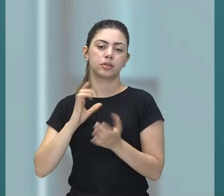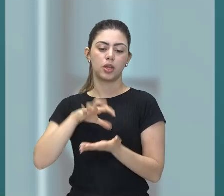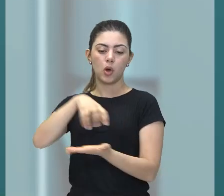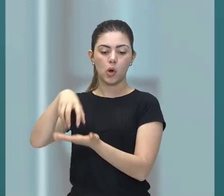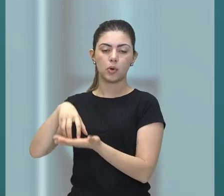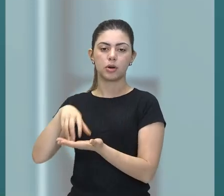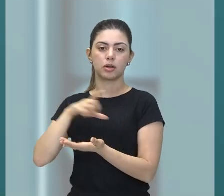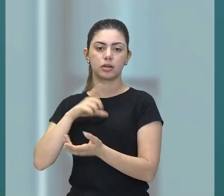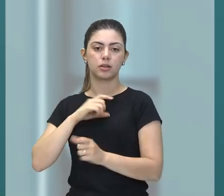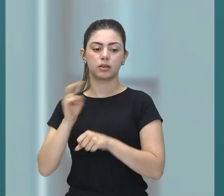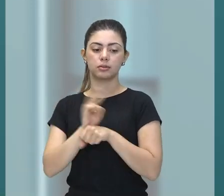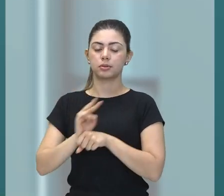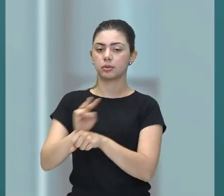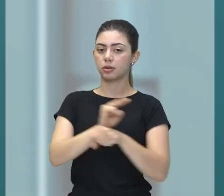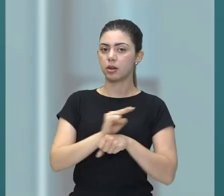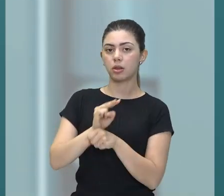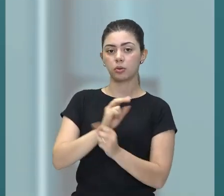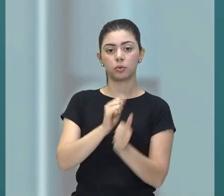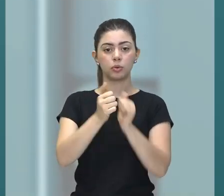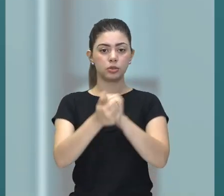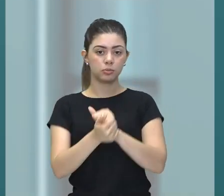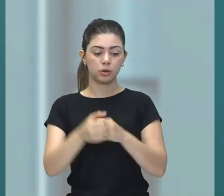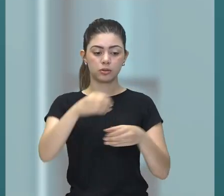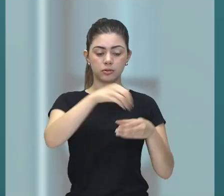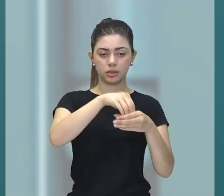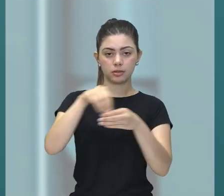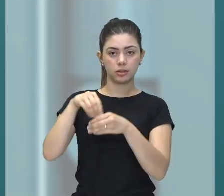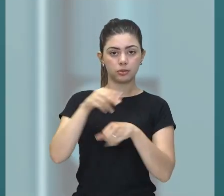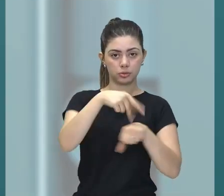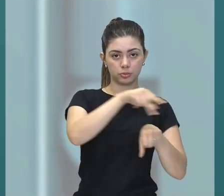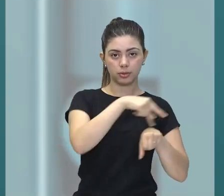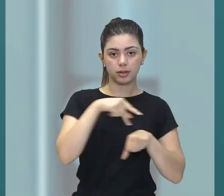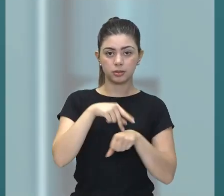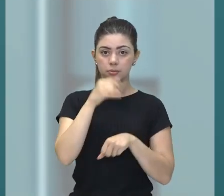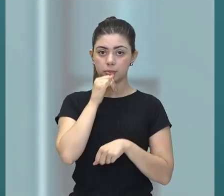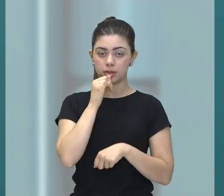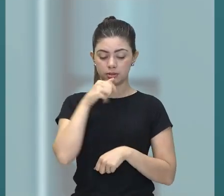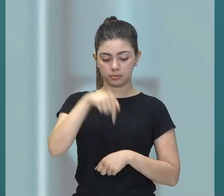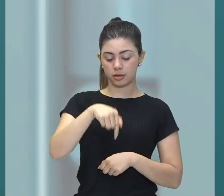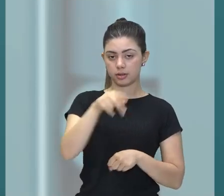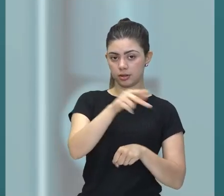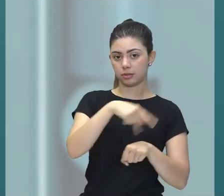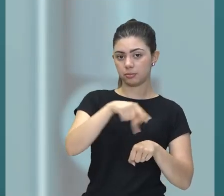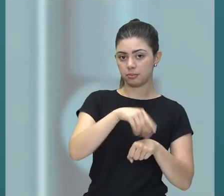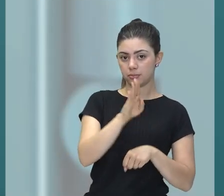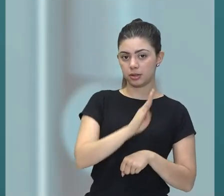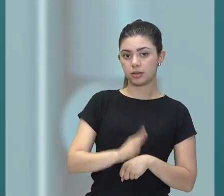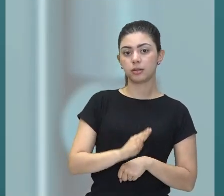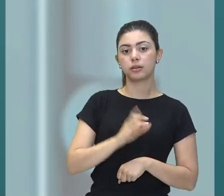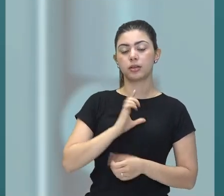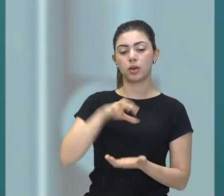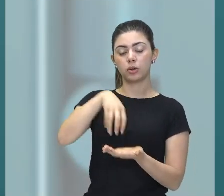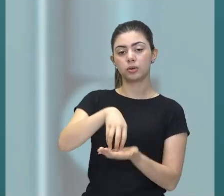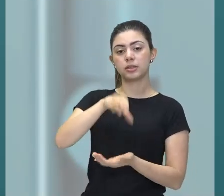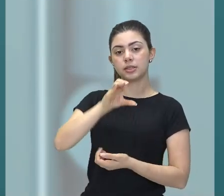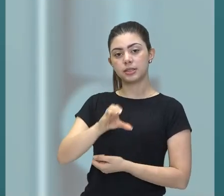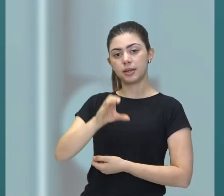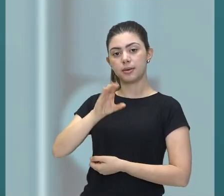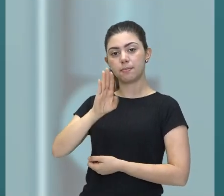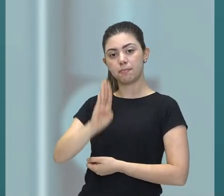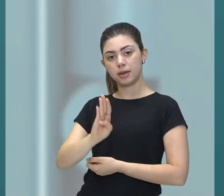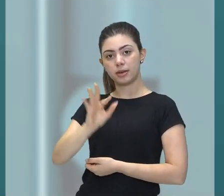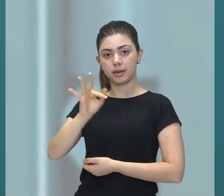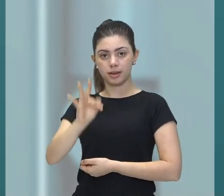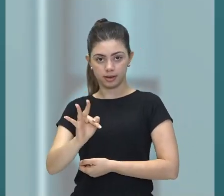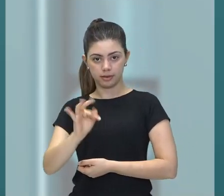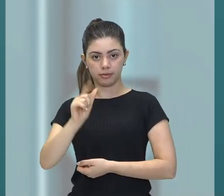coordena o esporte dentro de cada país. No caso aqui no Brasil, é a CBF, né? Estamos falando do futebol.